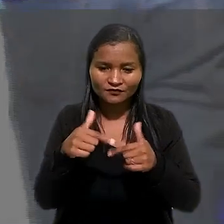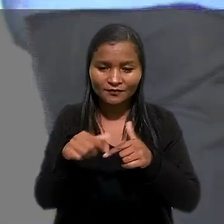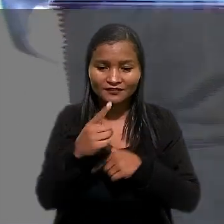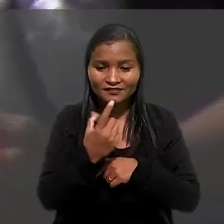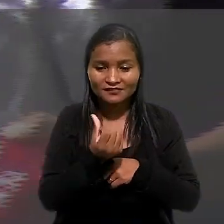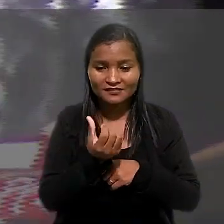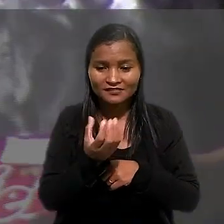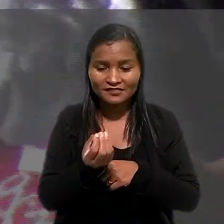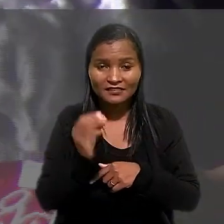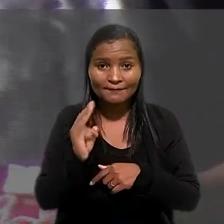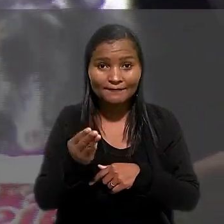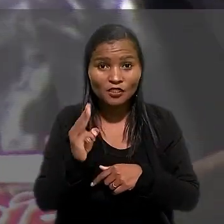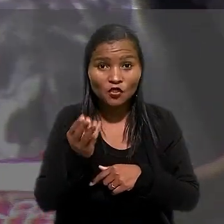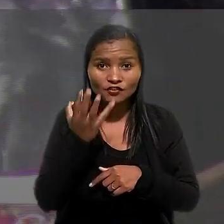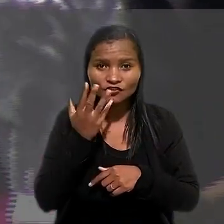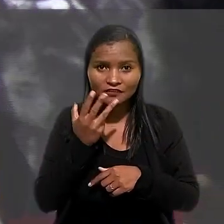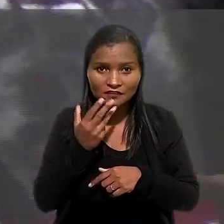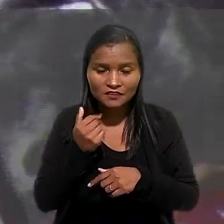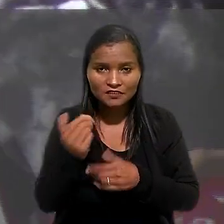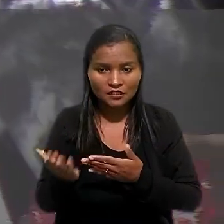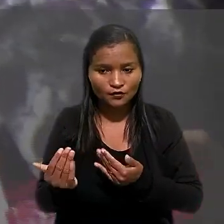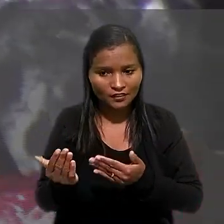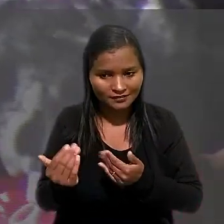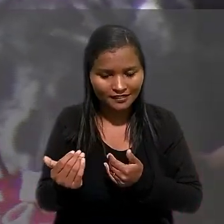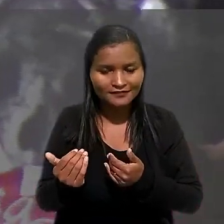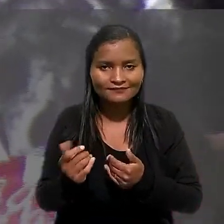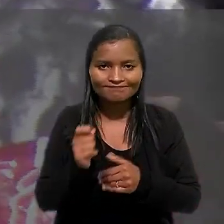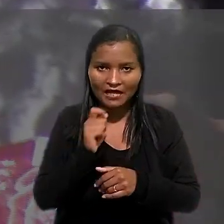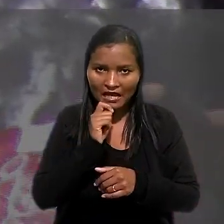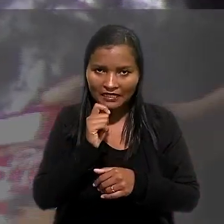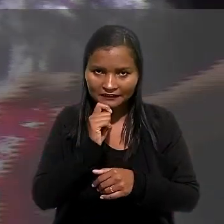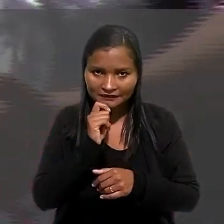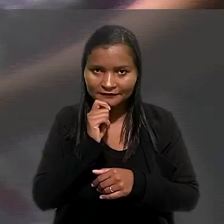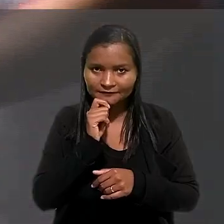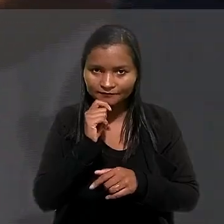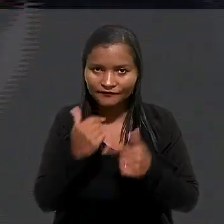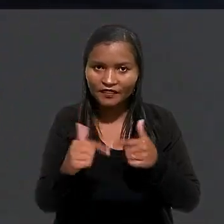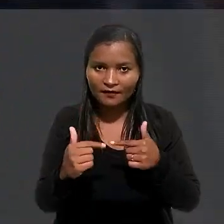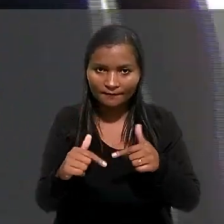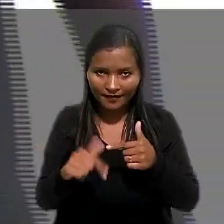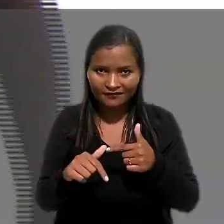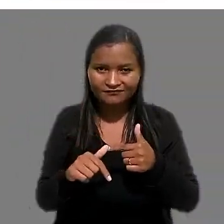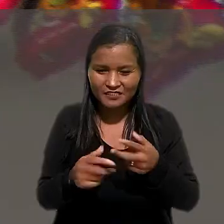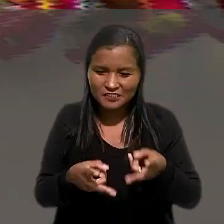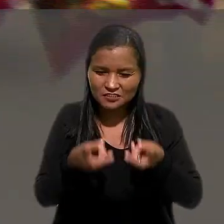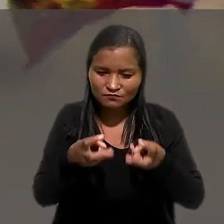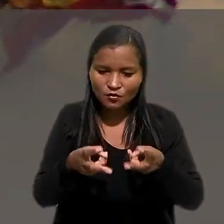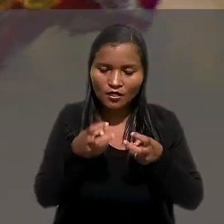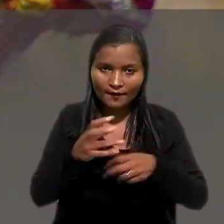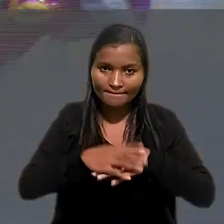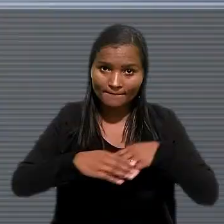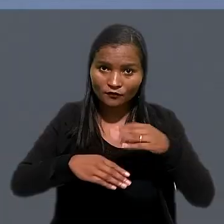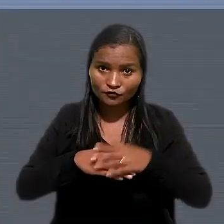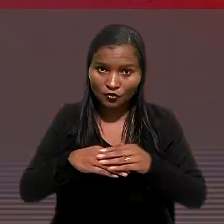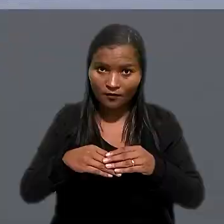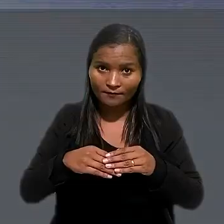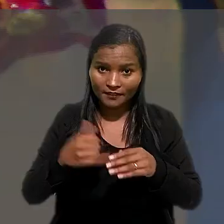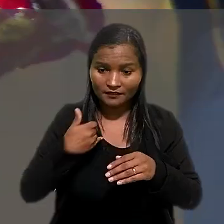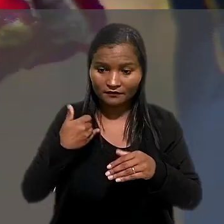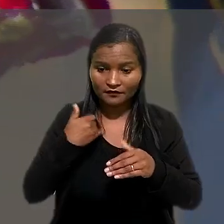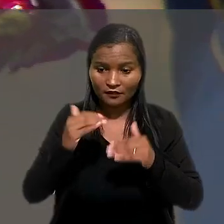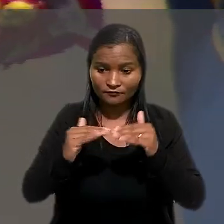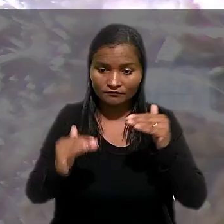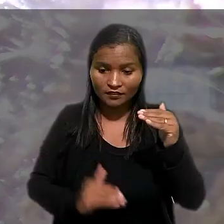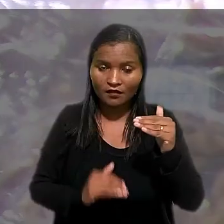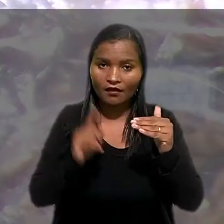do Trabalho, 160 milhões de crianças e adolescentes estão nessa perigosa condição. Explorar a mão de obra de menores